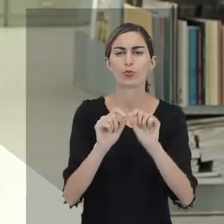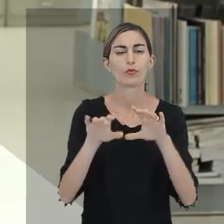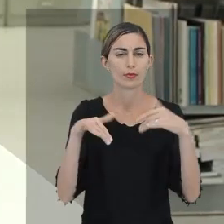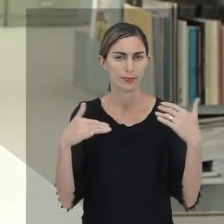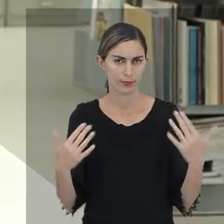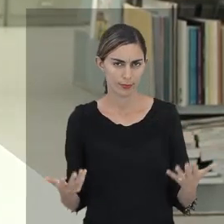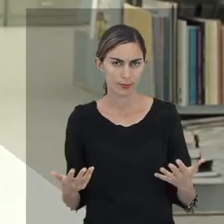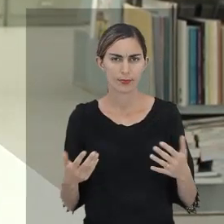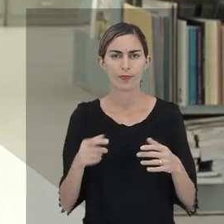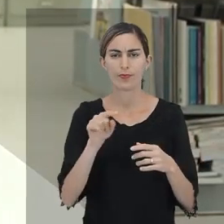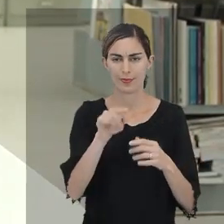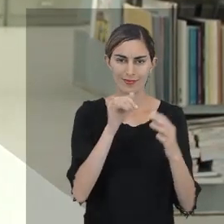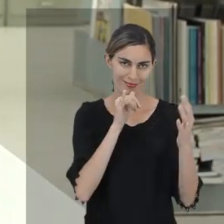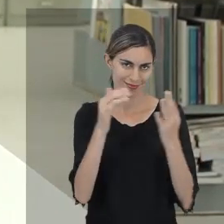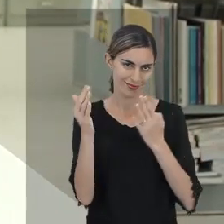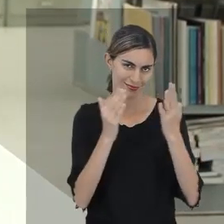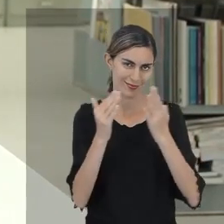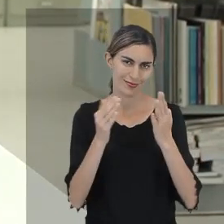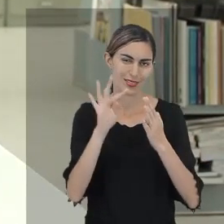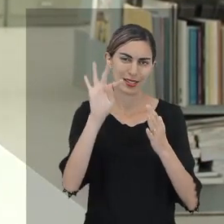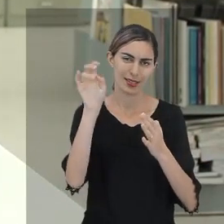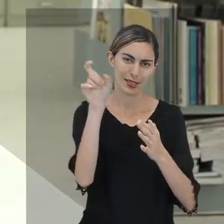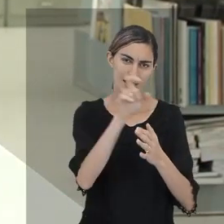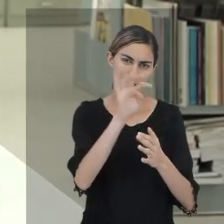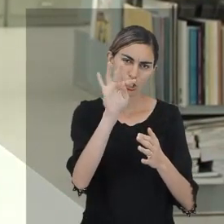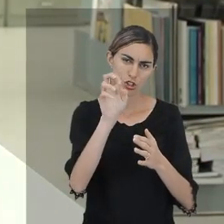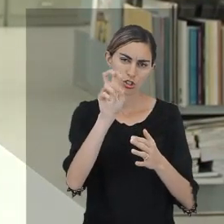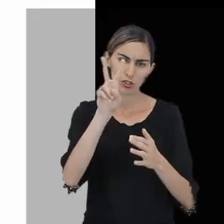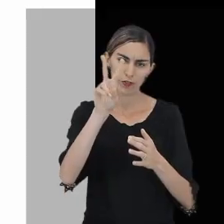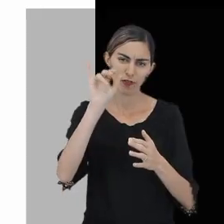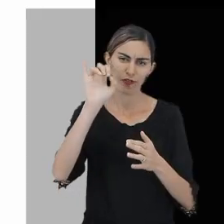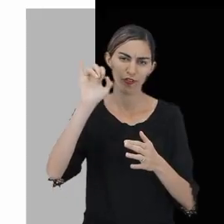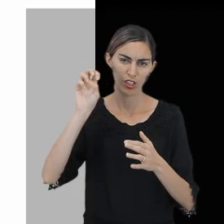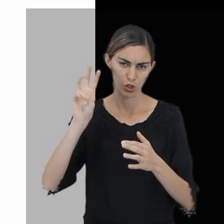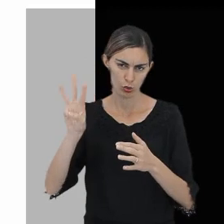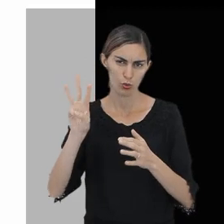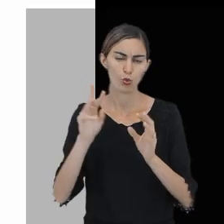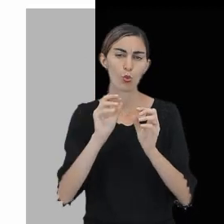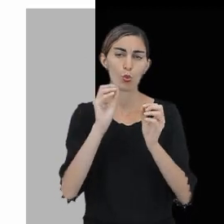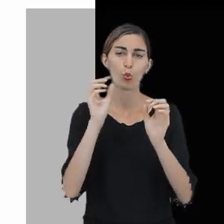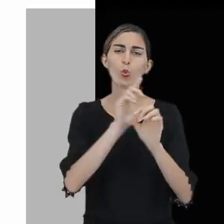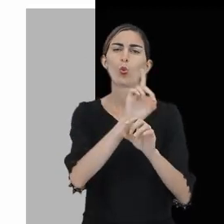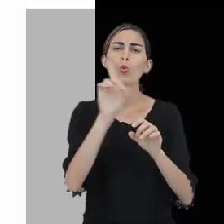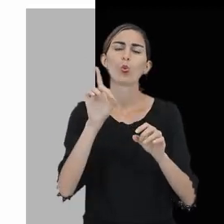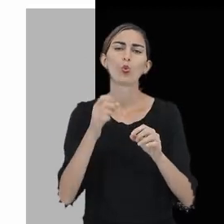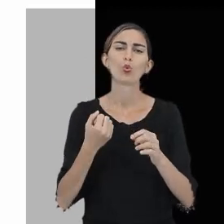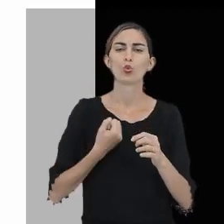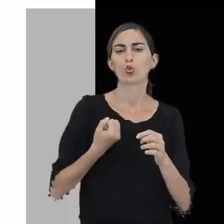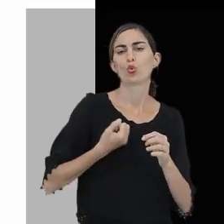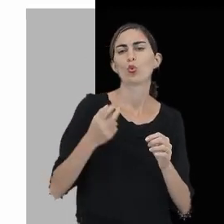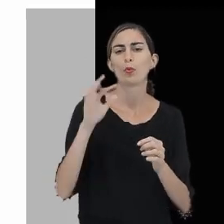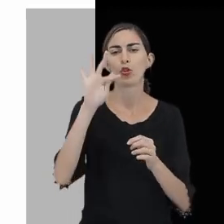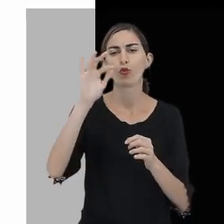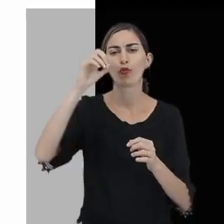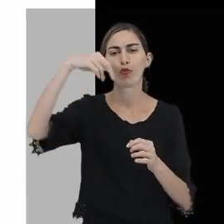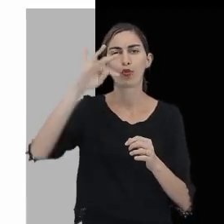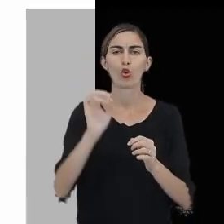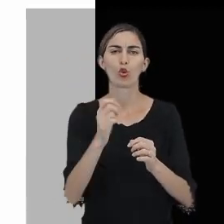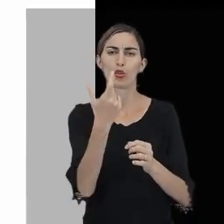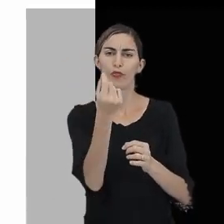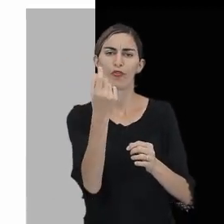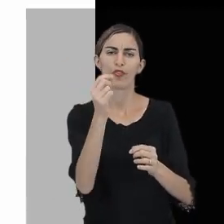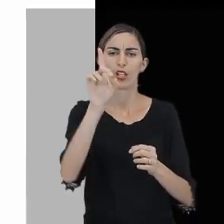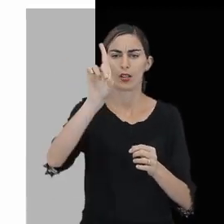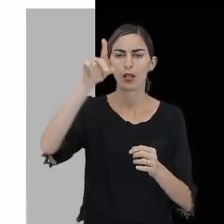nesse exemplo zinho aqui nossa no nosso teste vinho a gente coloca o tamanho da fonte aqui o teste size 20 dp